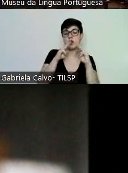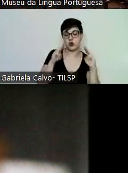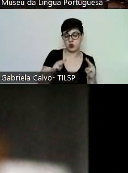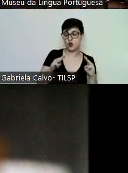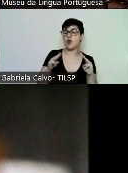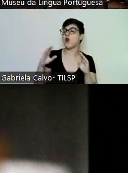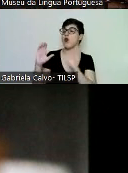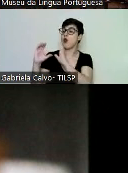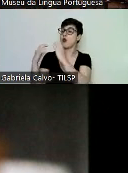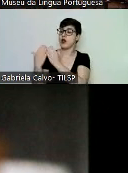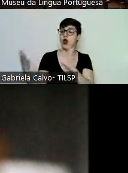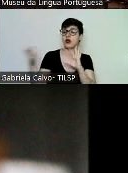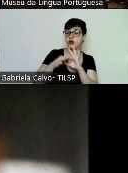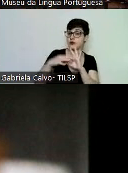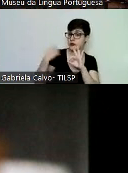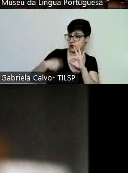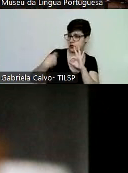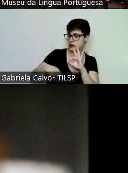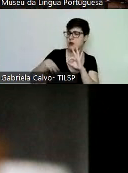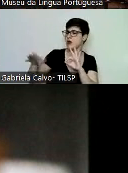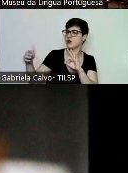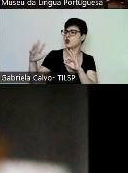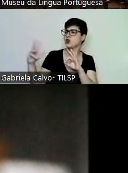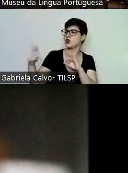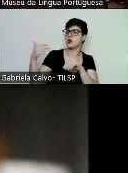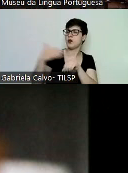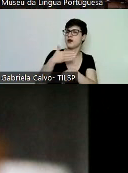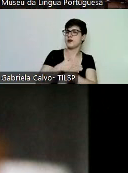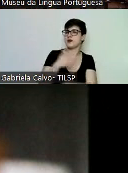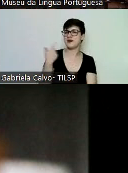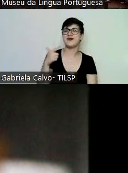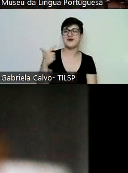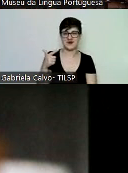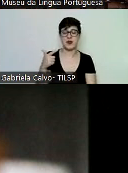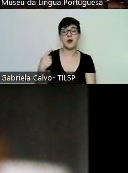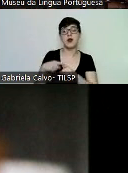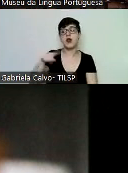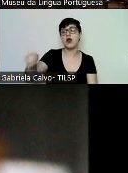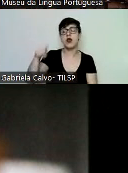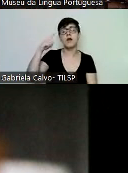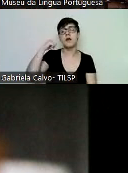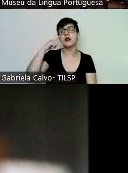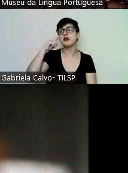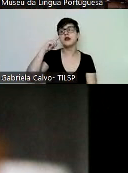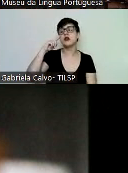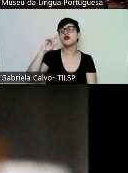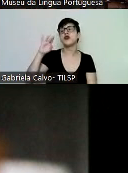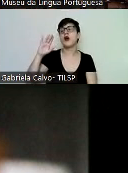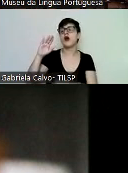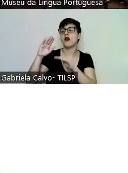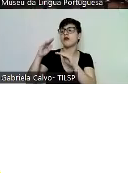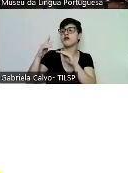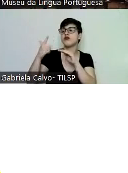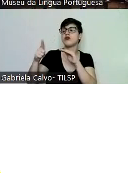porcentagem das comunidades que não só participam mas que também entendem o museu como um lugar para si podemos avançar essas